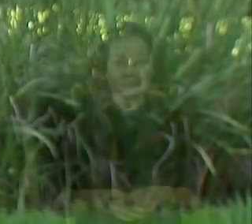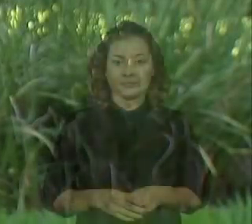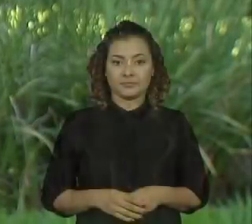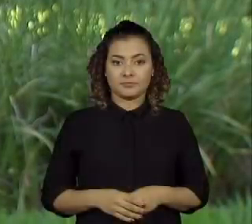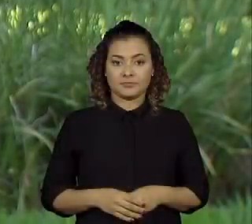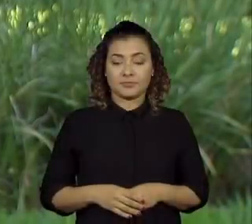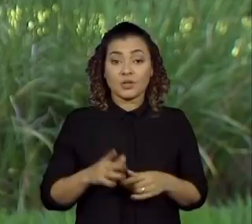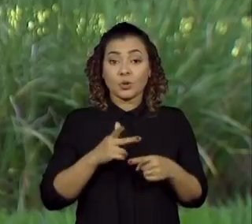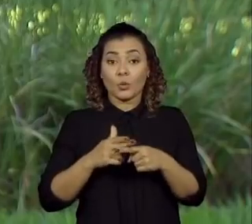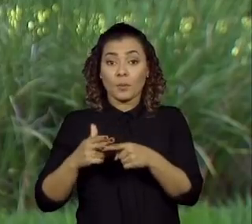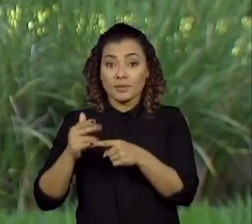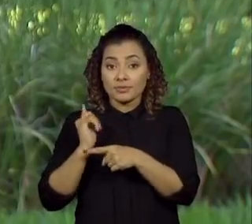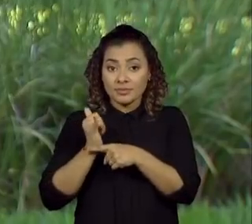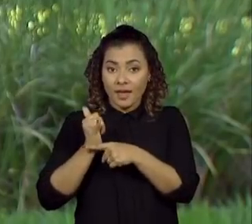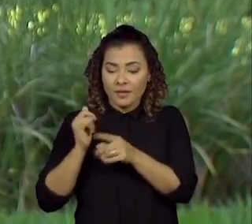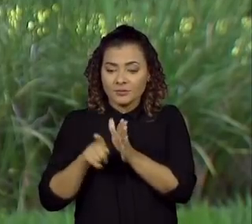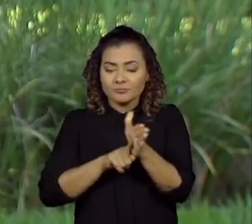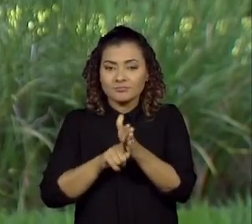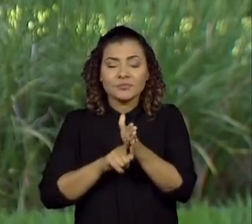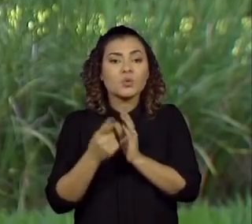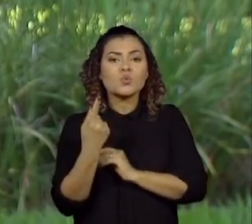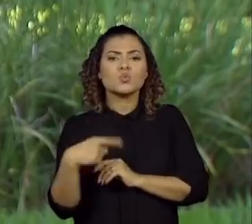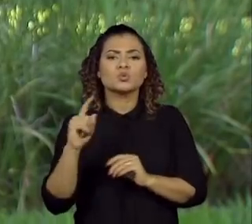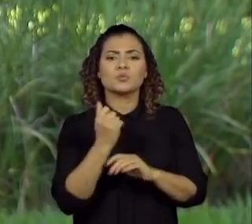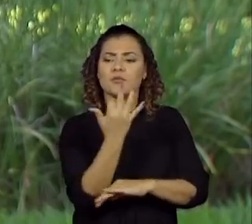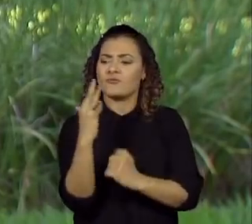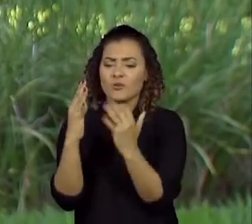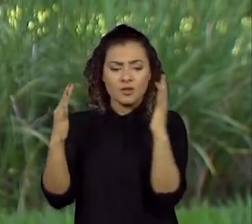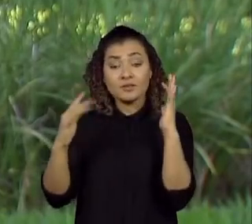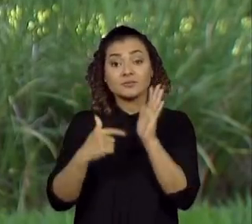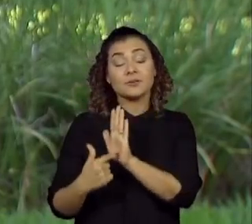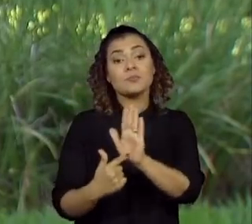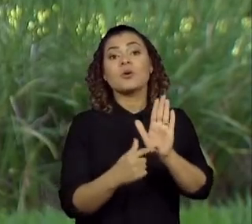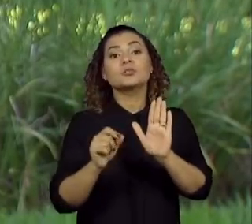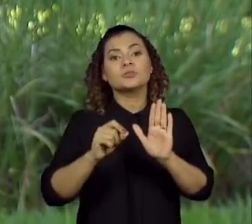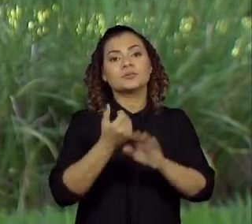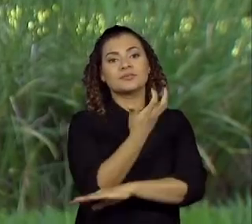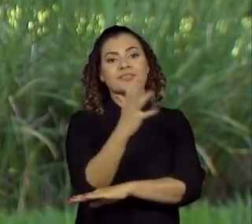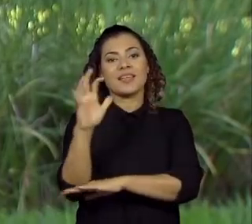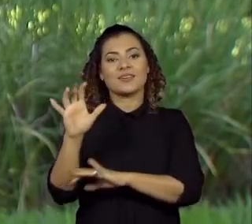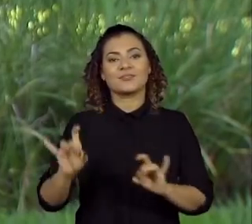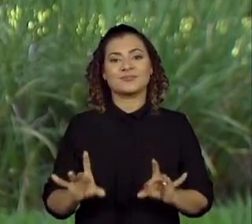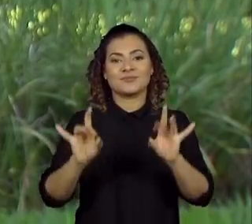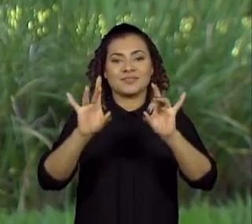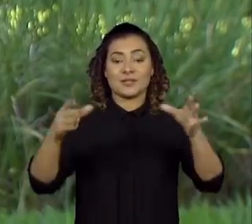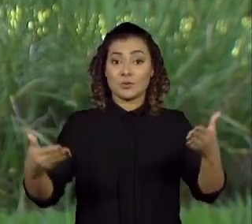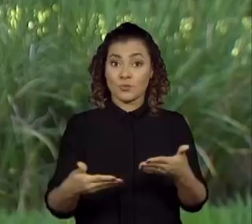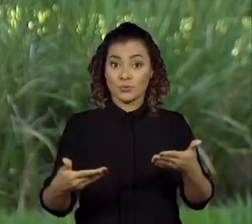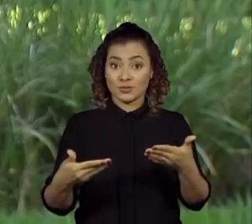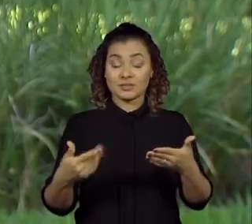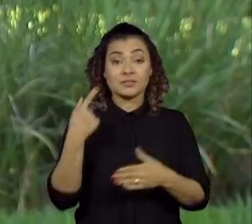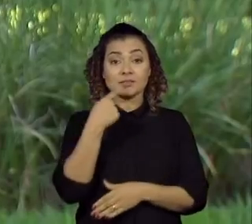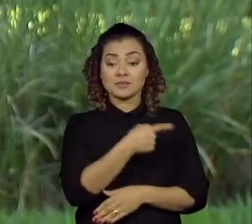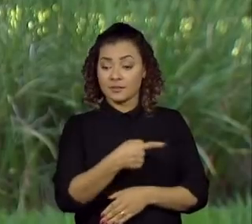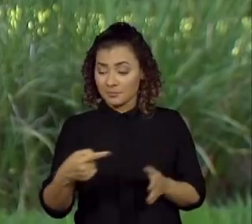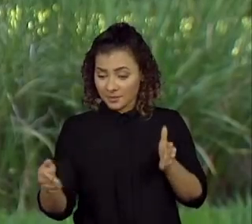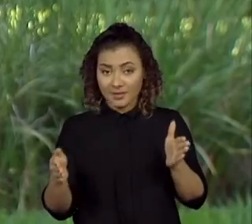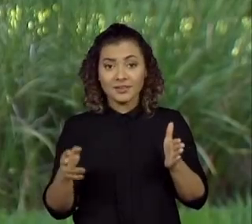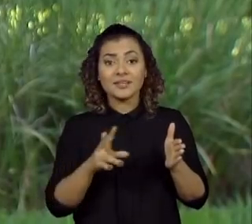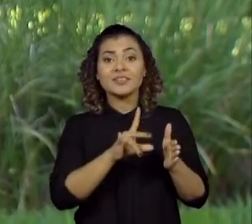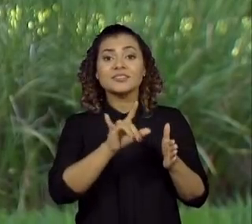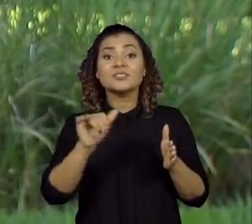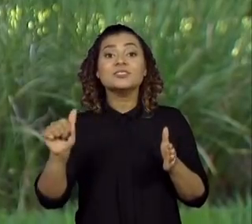O documentário A Última Floresta é um dos destaques do Repórter Eco Especial da semana em que se comemora